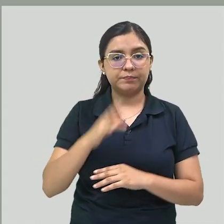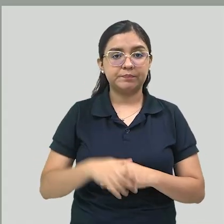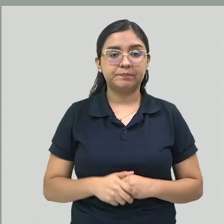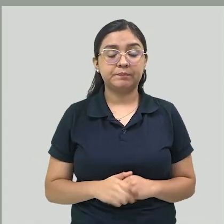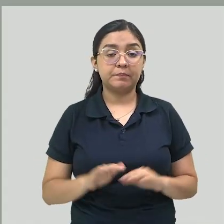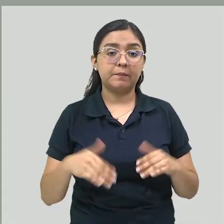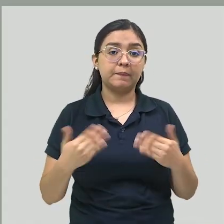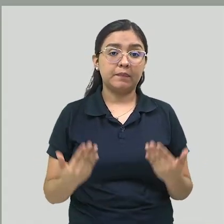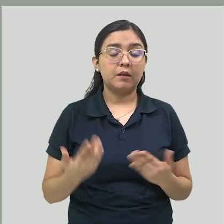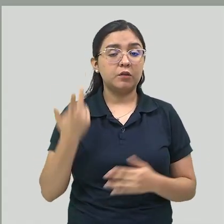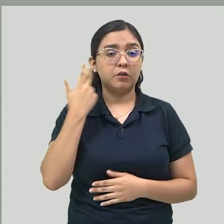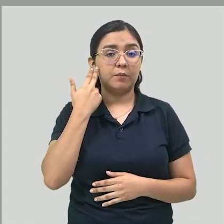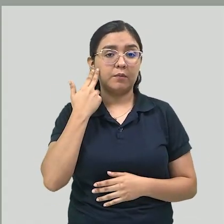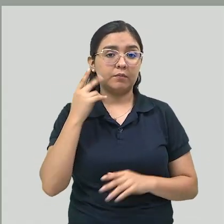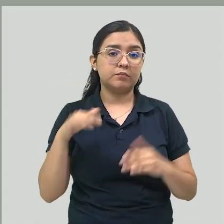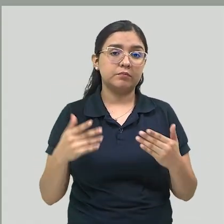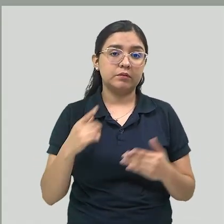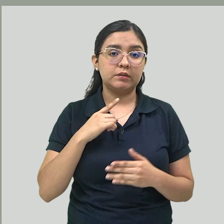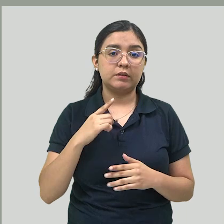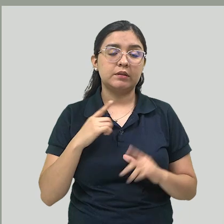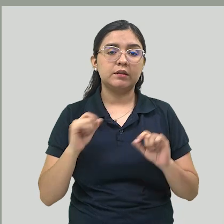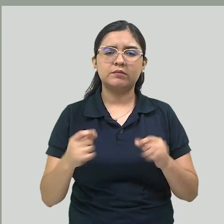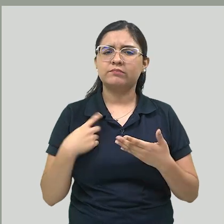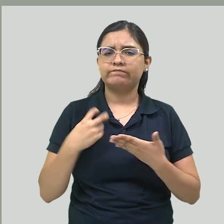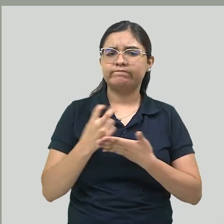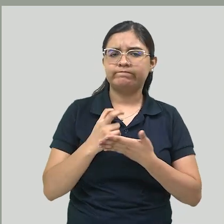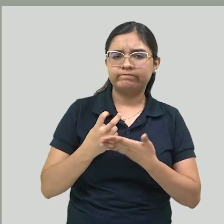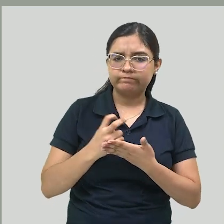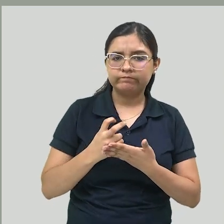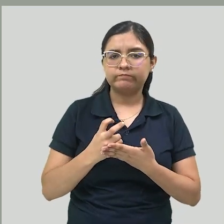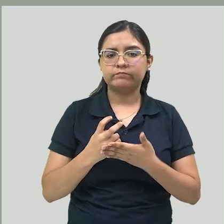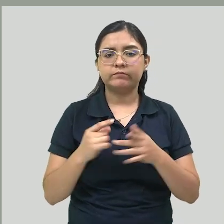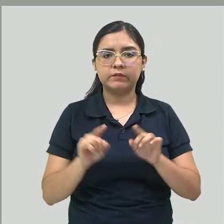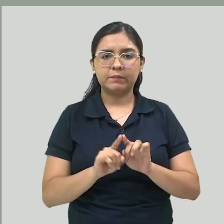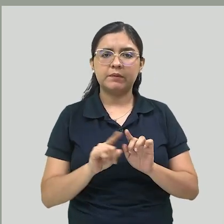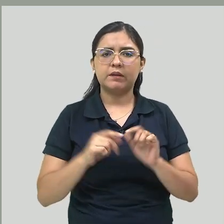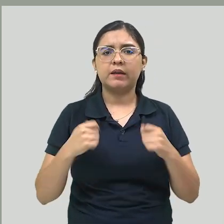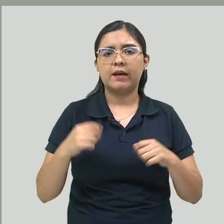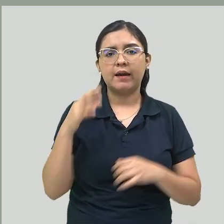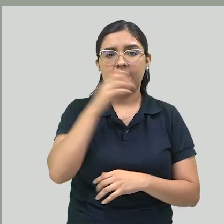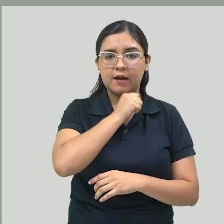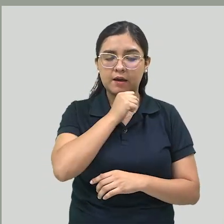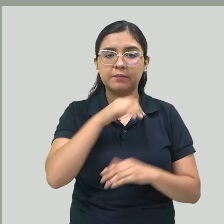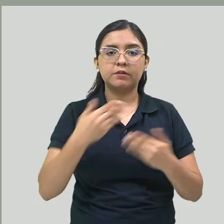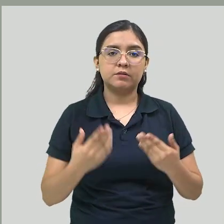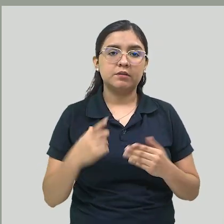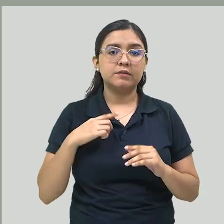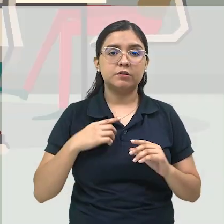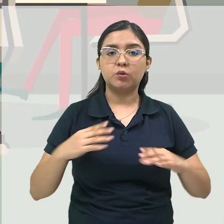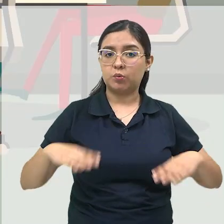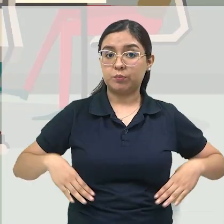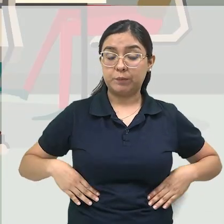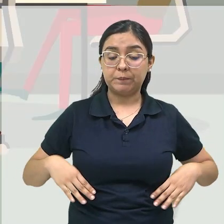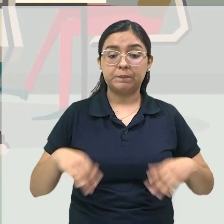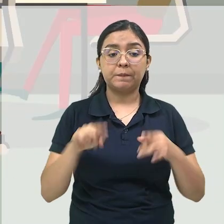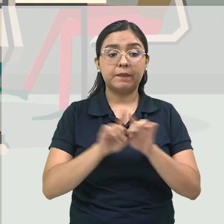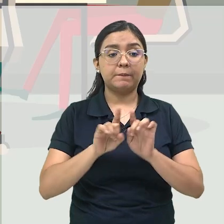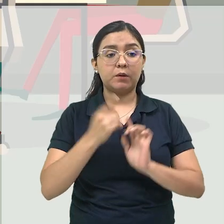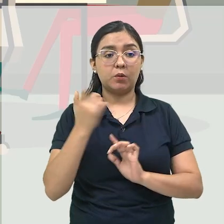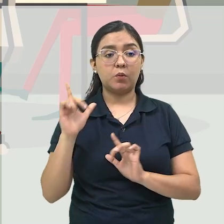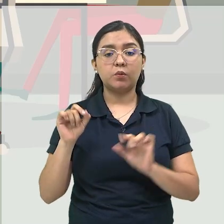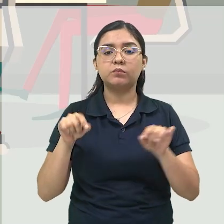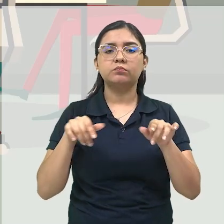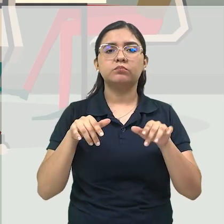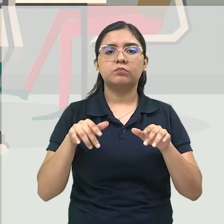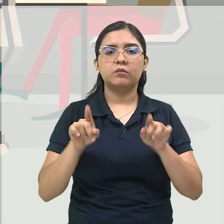tratada. Então é comum que quando a gente tem alguma certa inquietação ou urgência, as mãos venham para a cintura. Outra